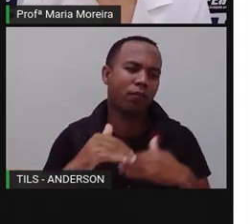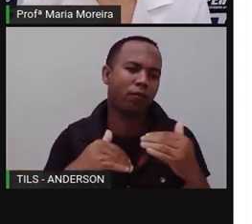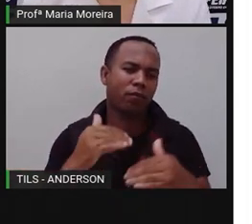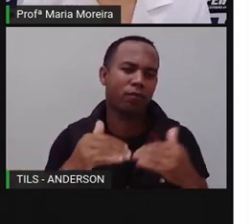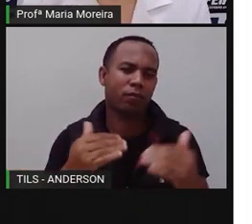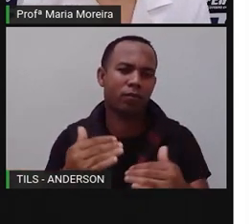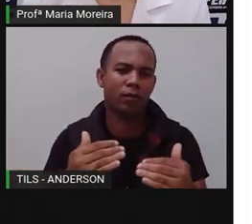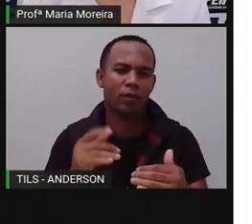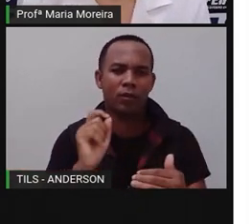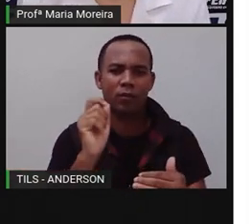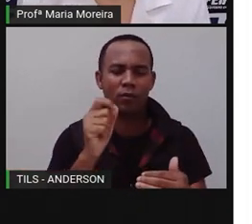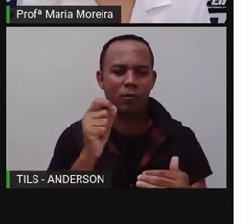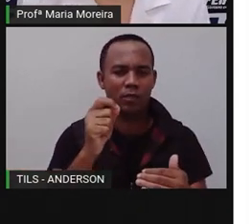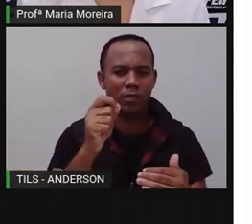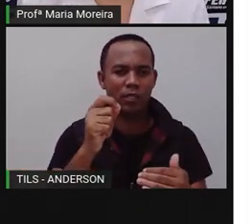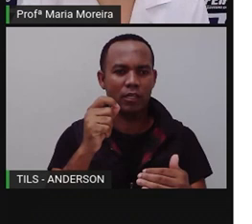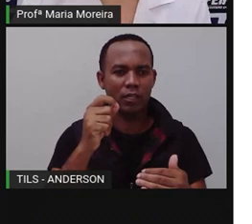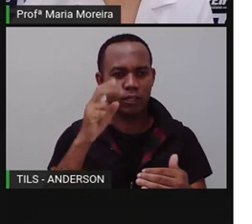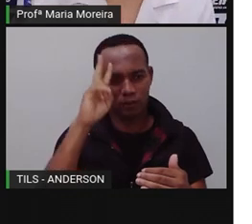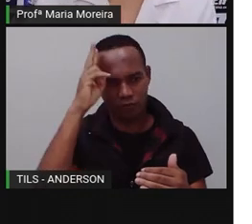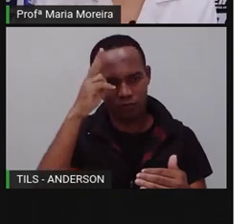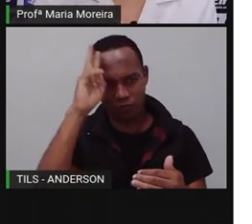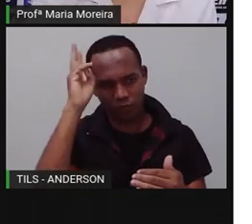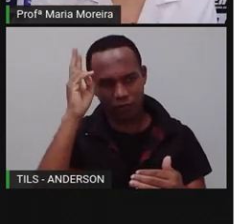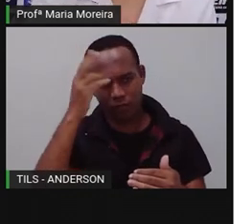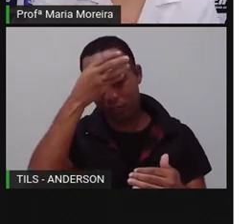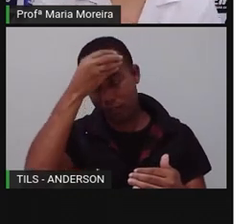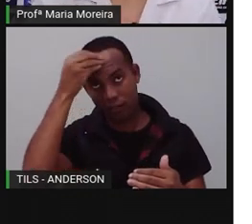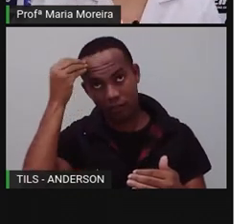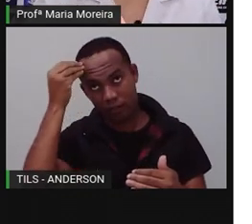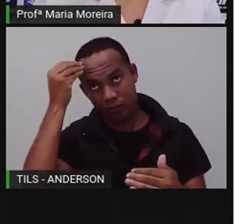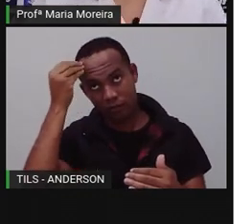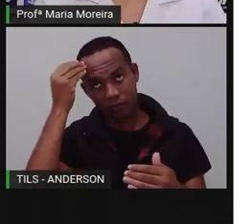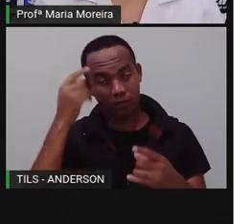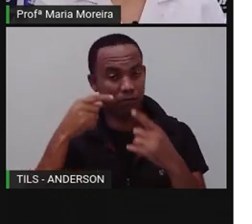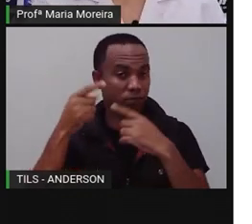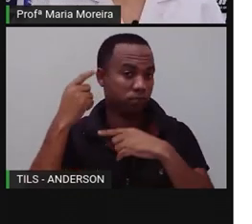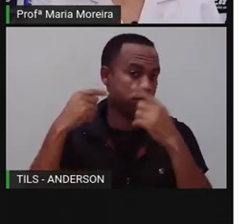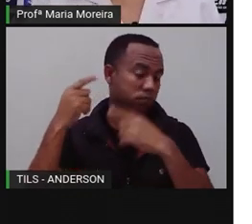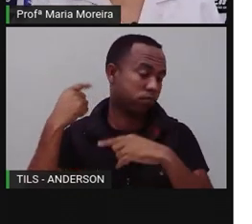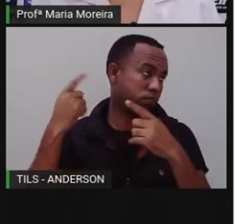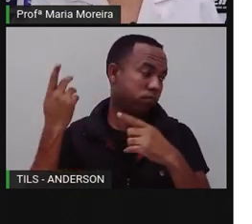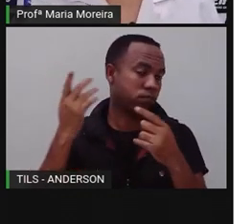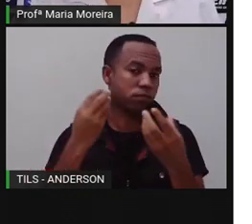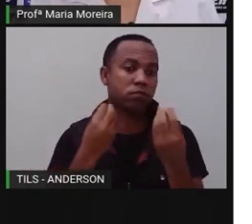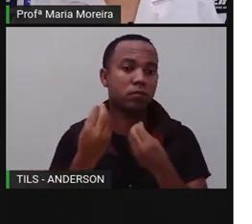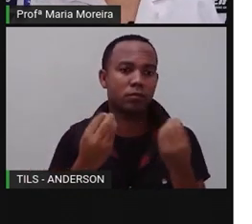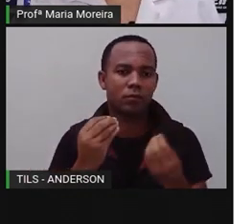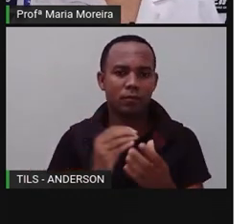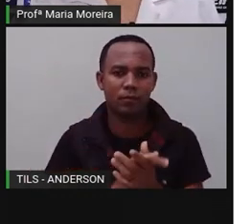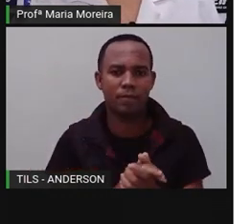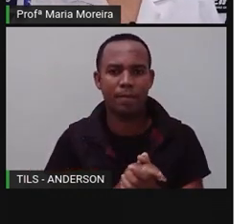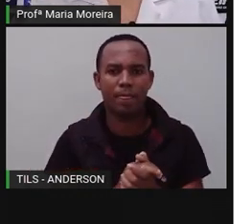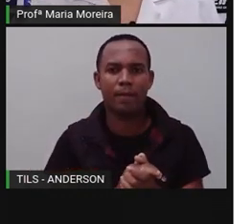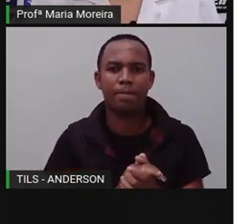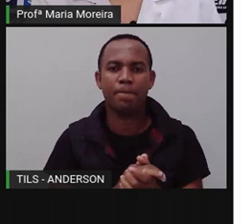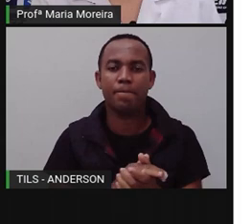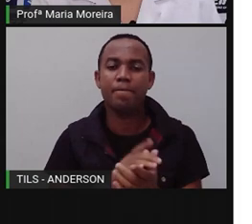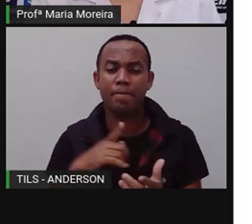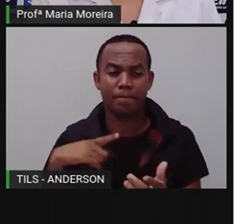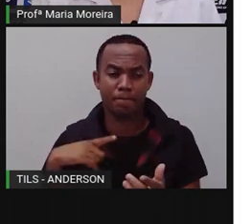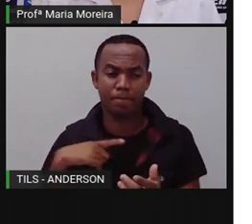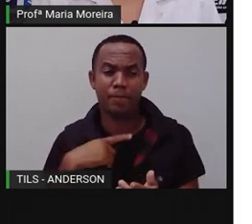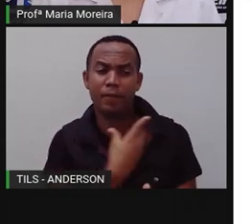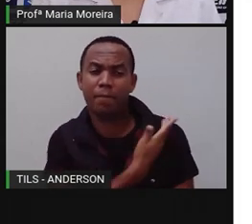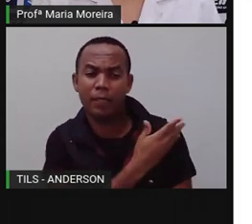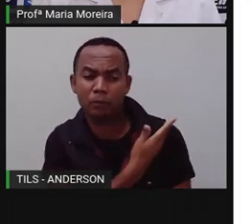essa herança histórica ela foi esquecida e até mesmo negada. A gente vai falar aqui agora com relação ao preconceito, com